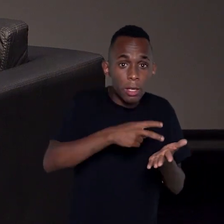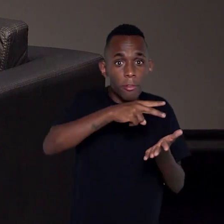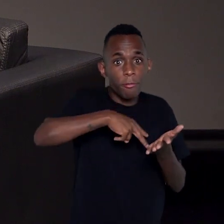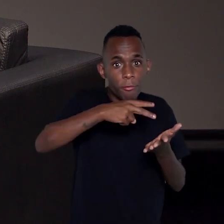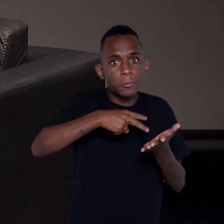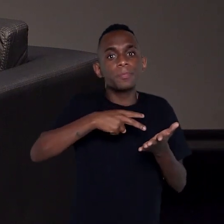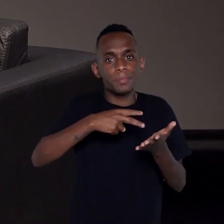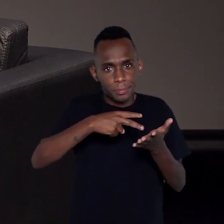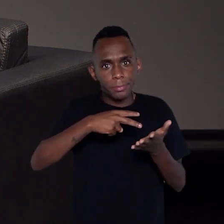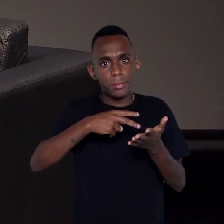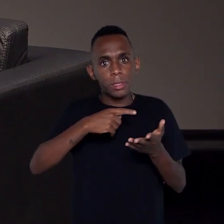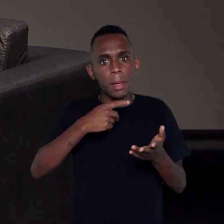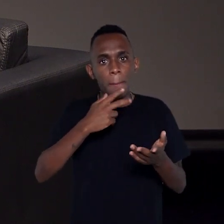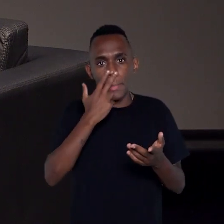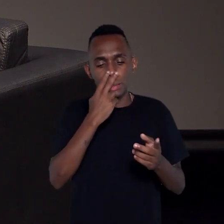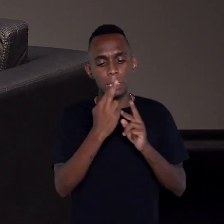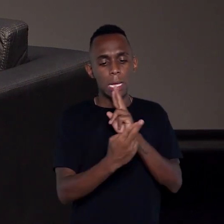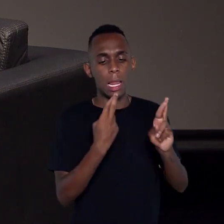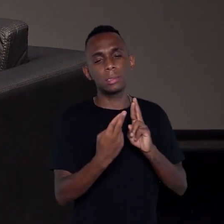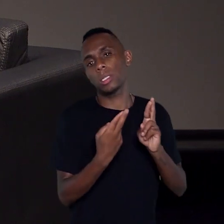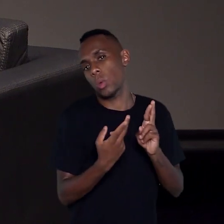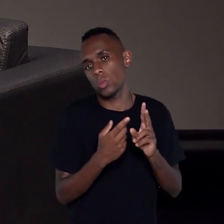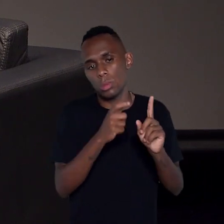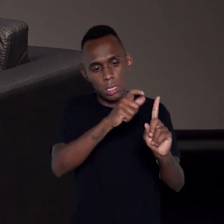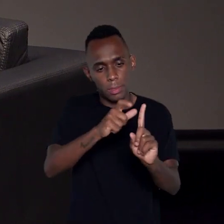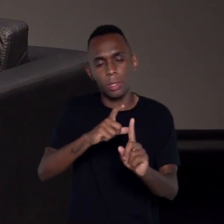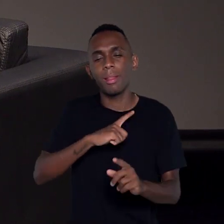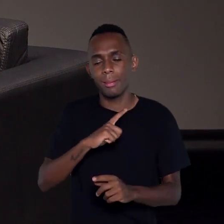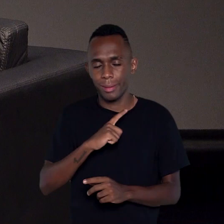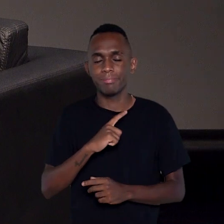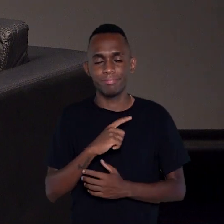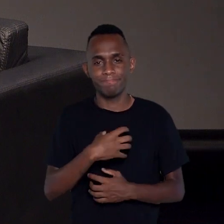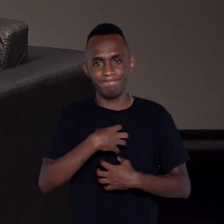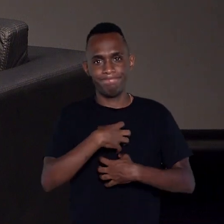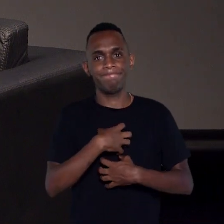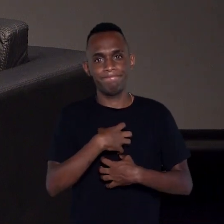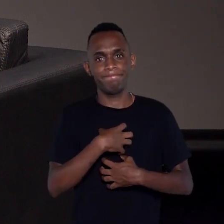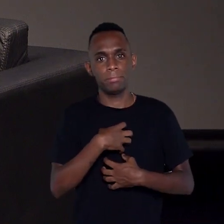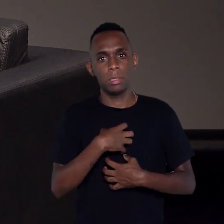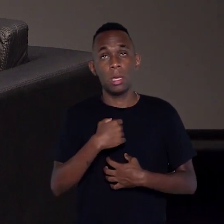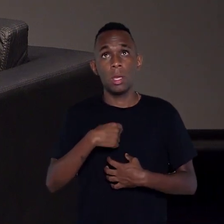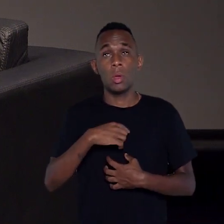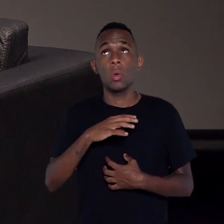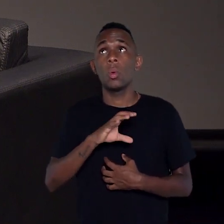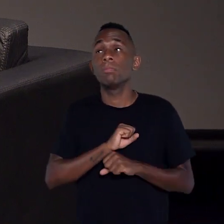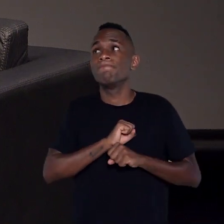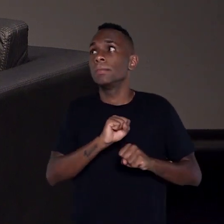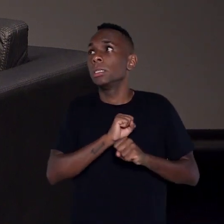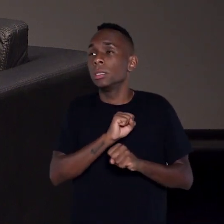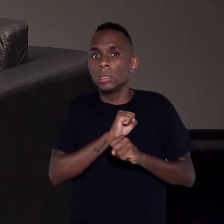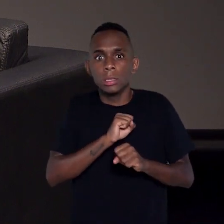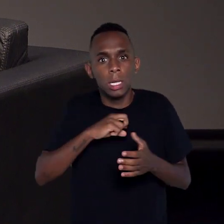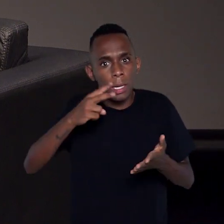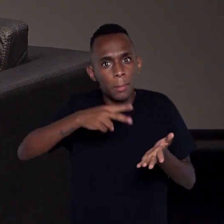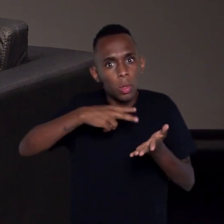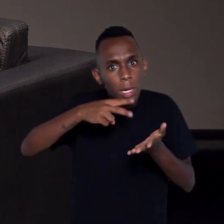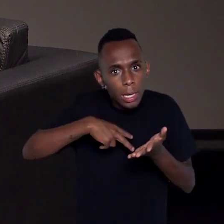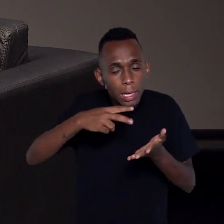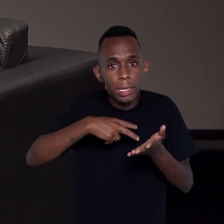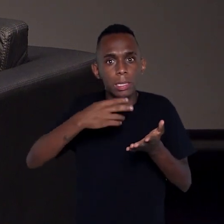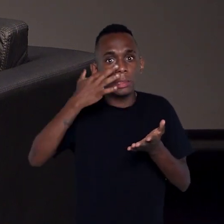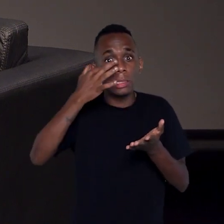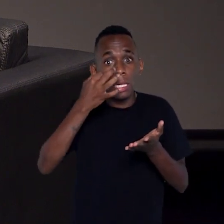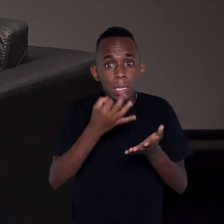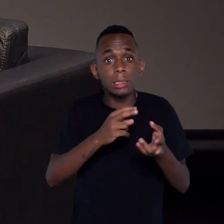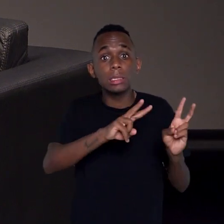vamos ocupar o lugar das personagens, né? Então, por exemplo, eu sou um apaixonado por leitura, leio muito,